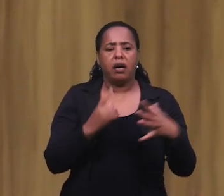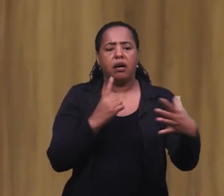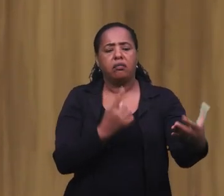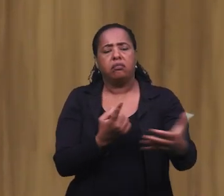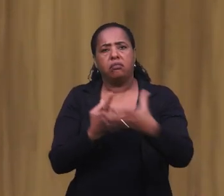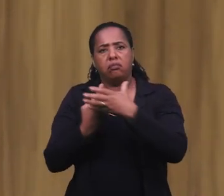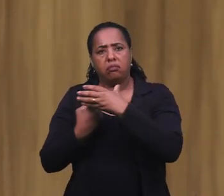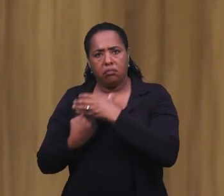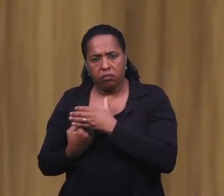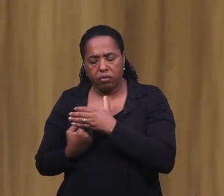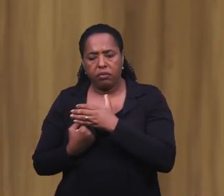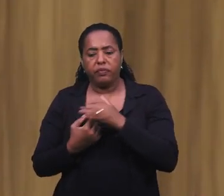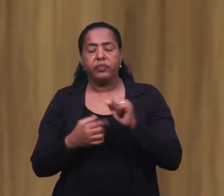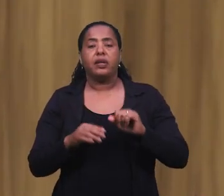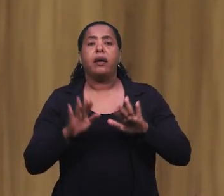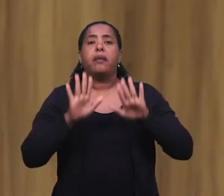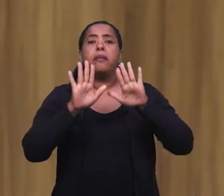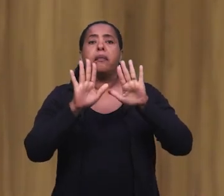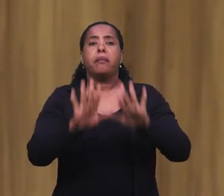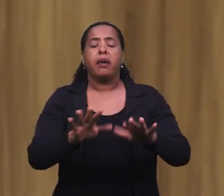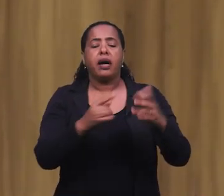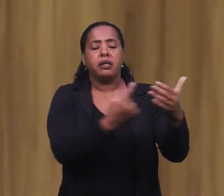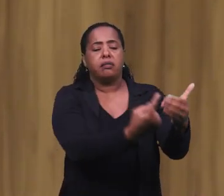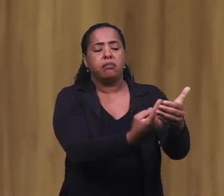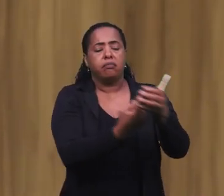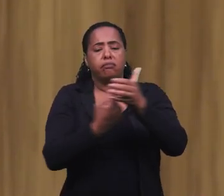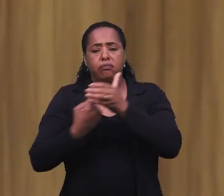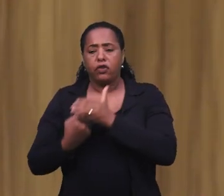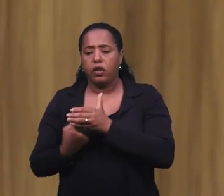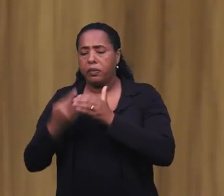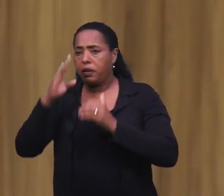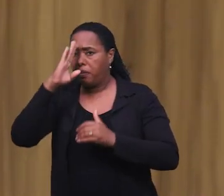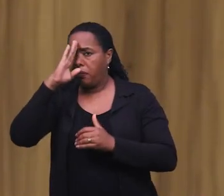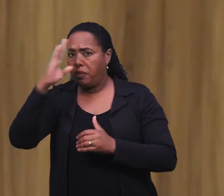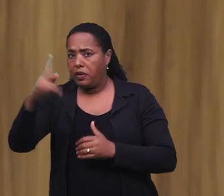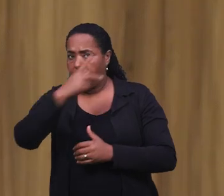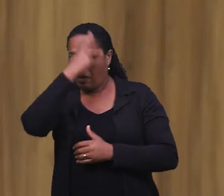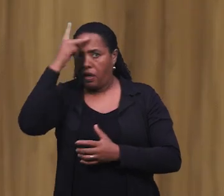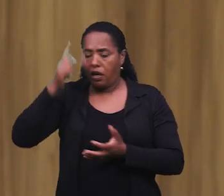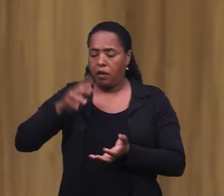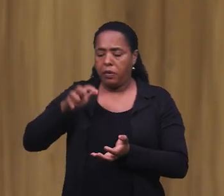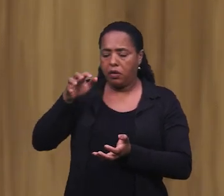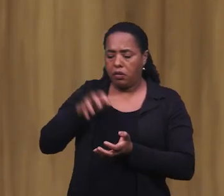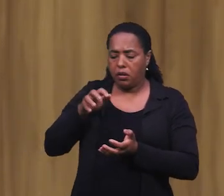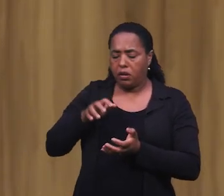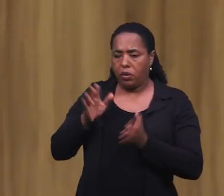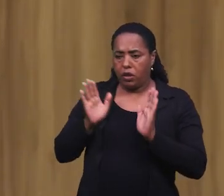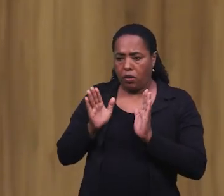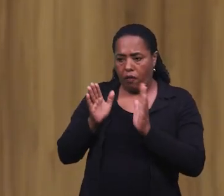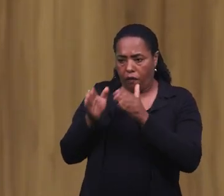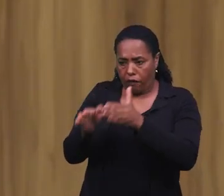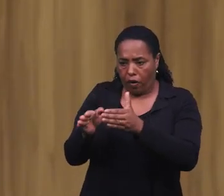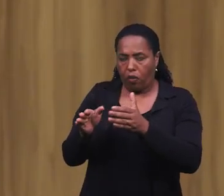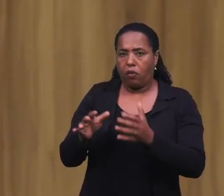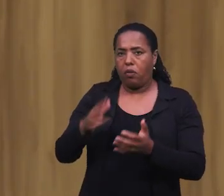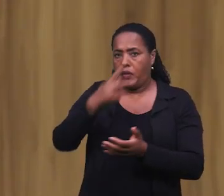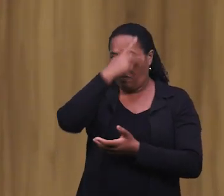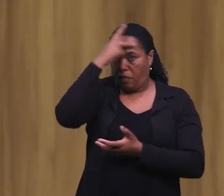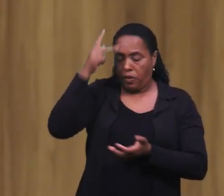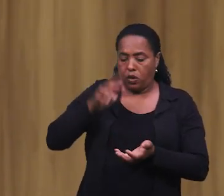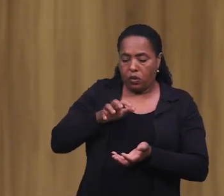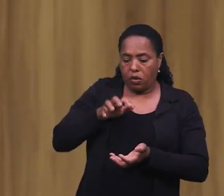idosos. Então, quando eles chegam na igreja, nós temos ali as pessoas para recebê-los e nós temos também